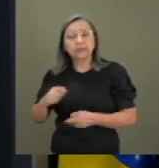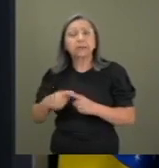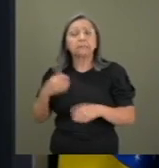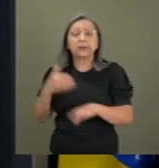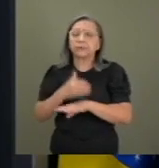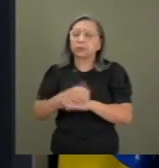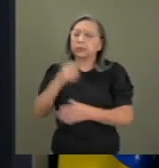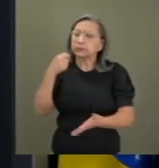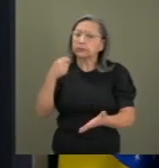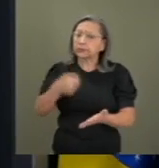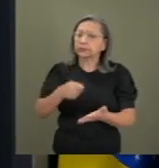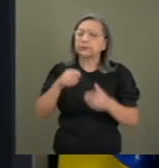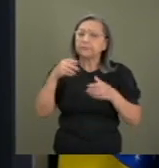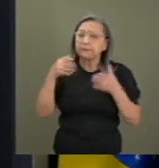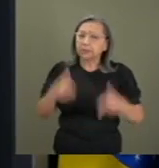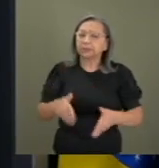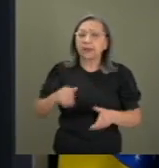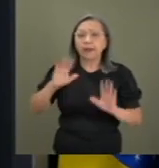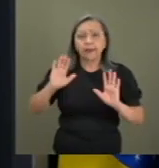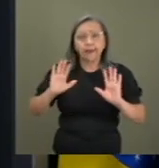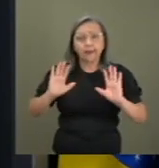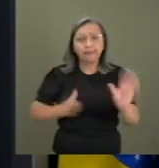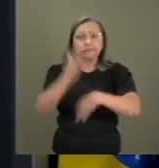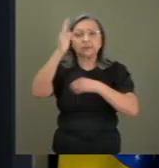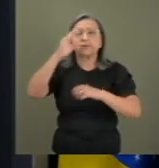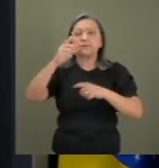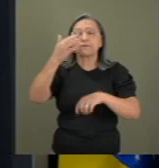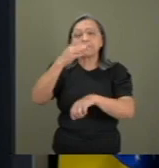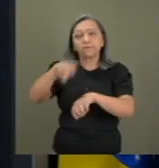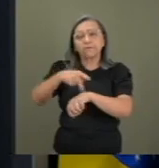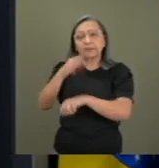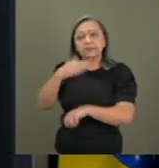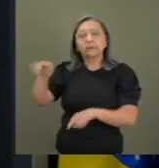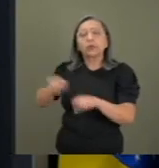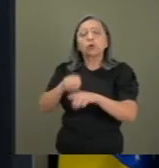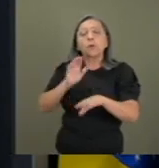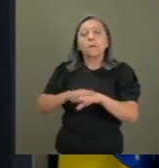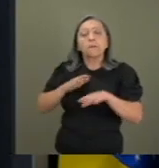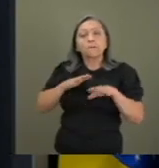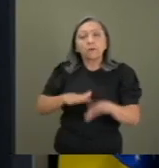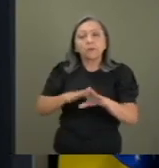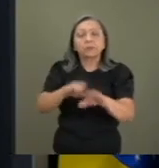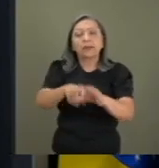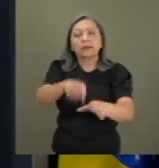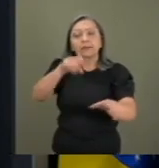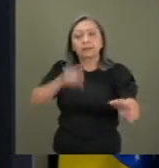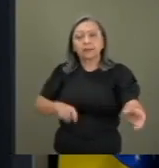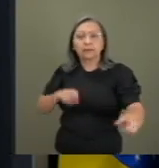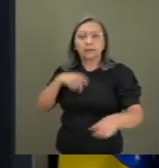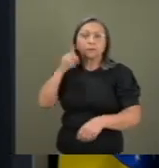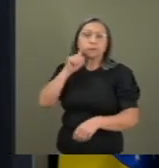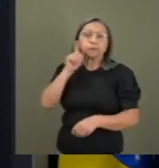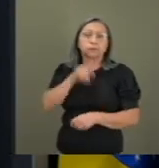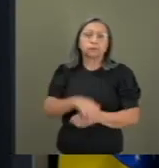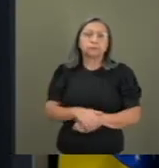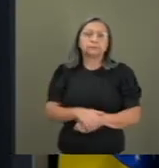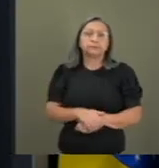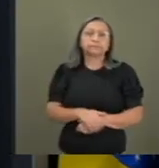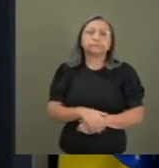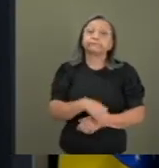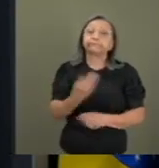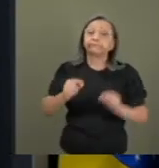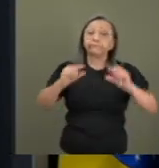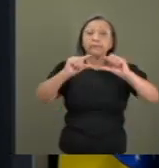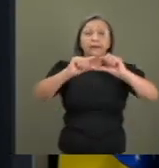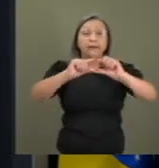da Revolução Francesa e do movimento pela independência dos Estados Unidos. E a frase